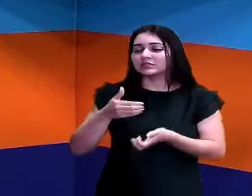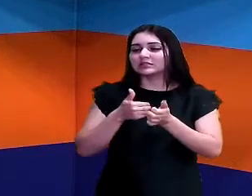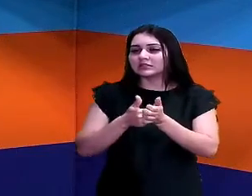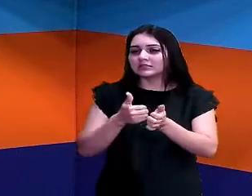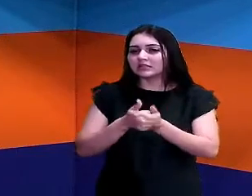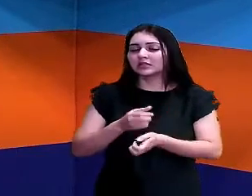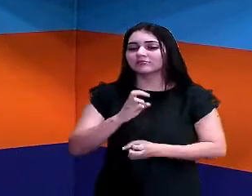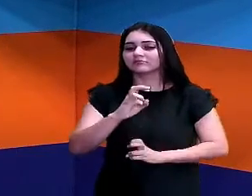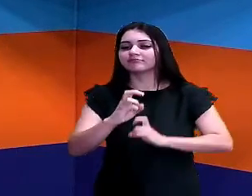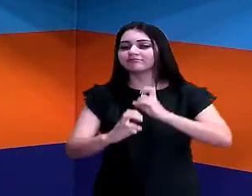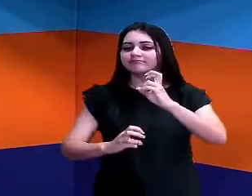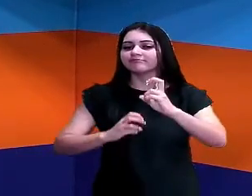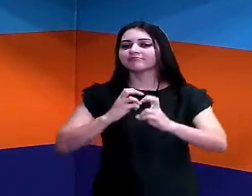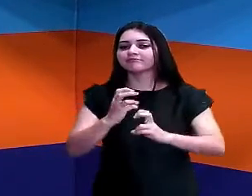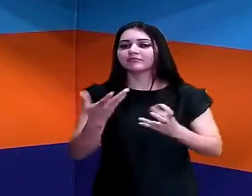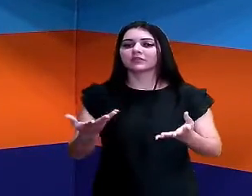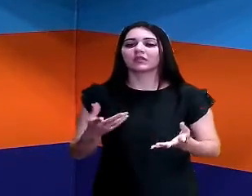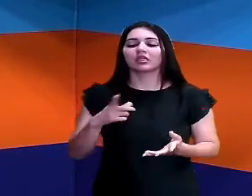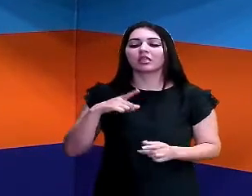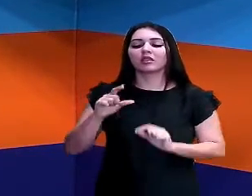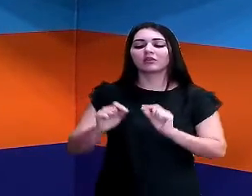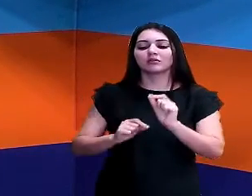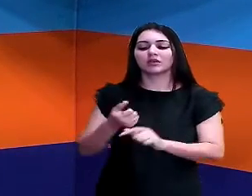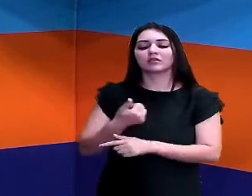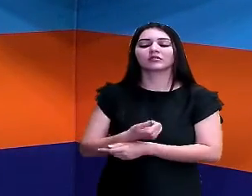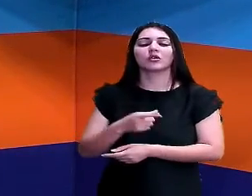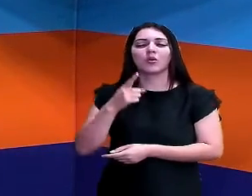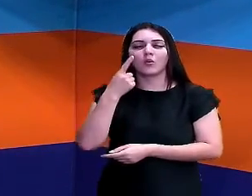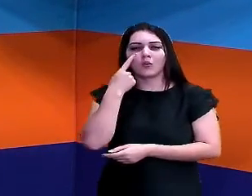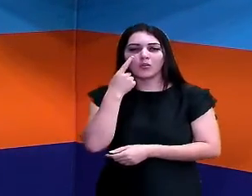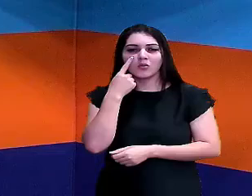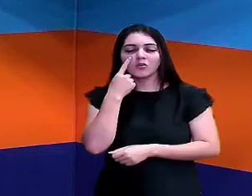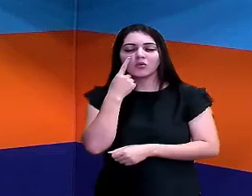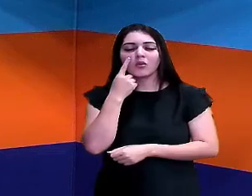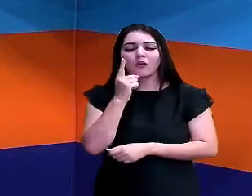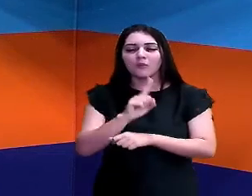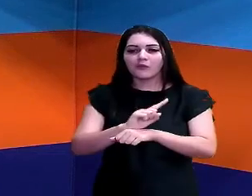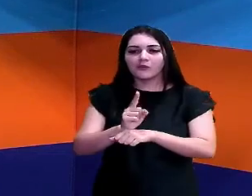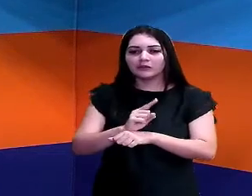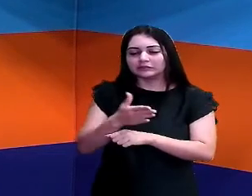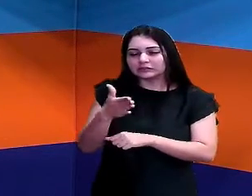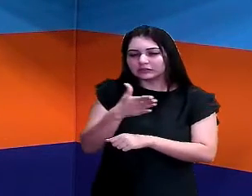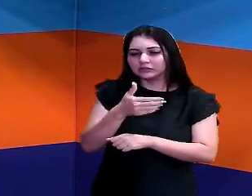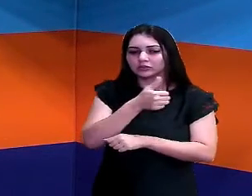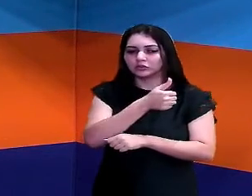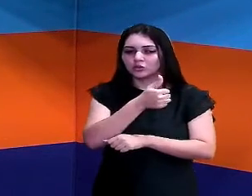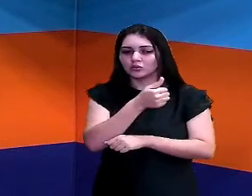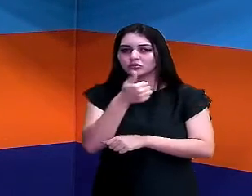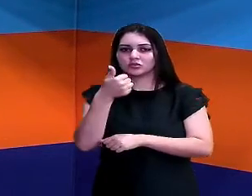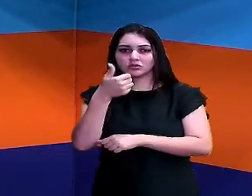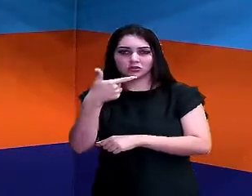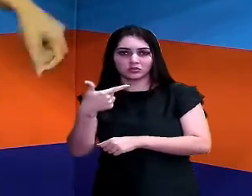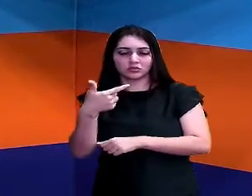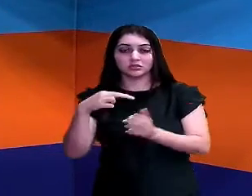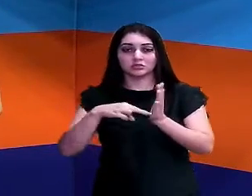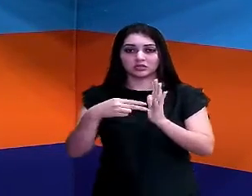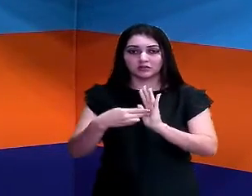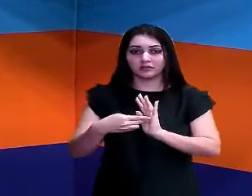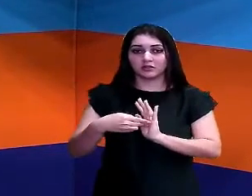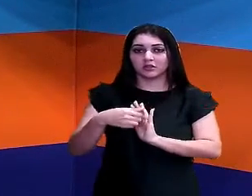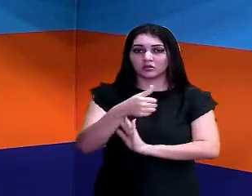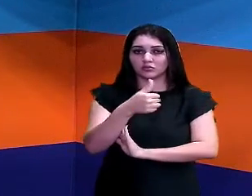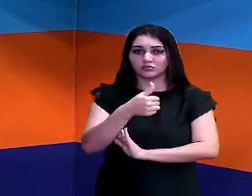em 5. Então, tá aqui, ó. Ponteiro entre o 11 e o 12 significa 11 horas e o maior no